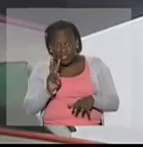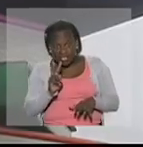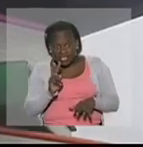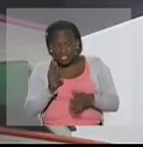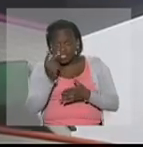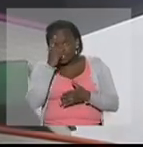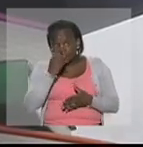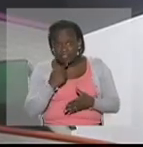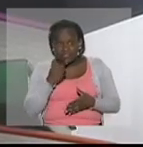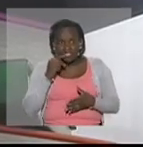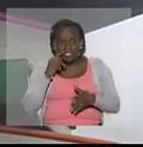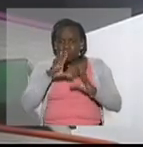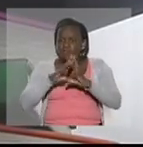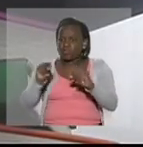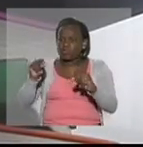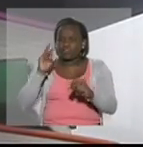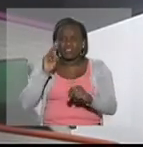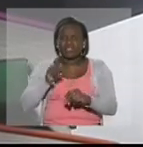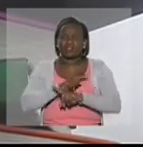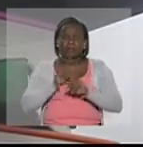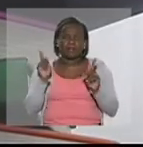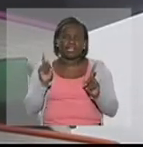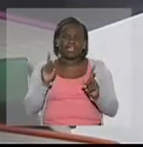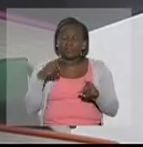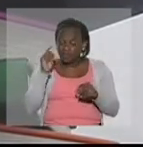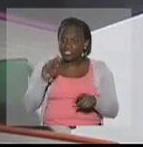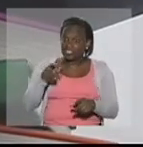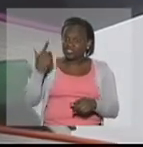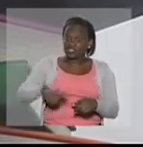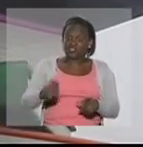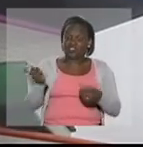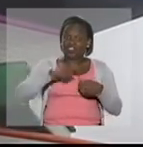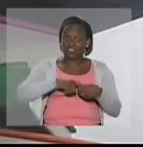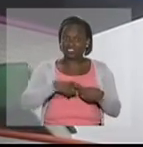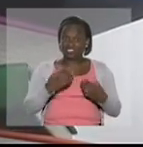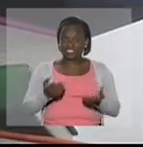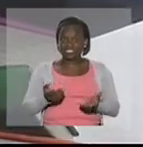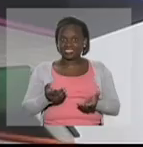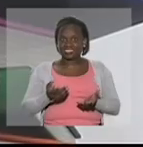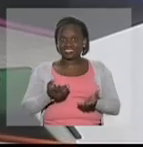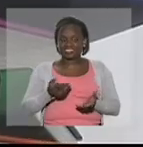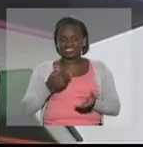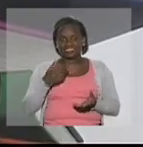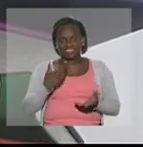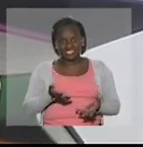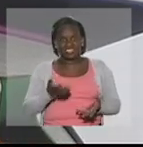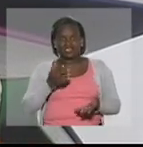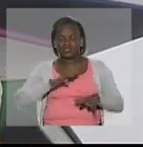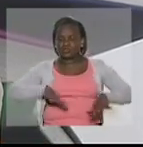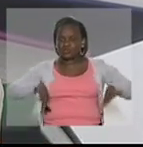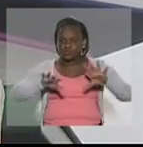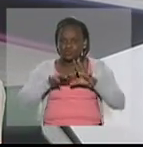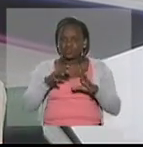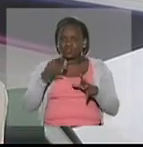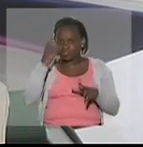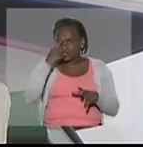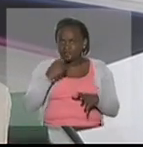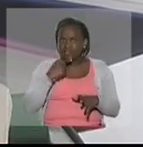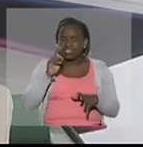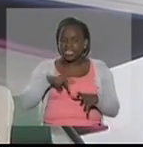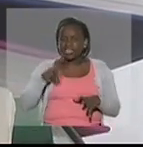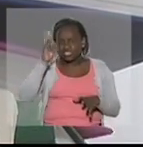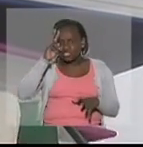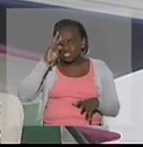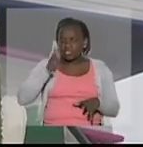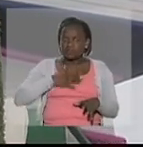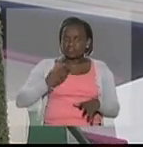vê aquela imagem acha que nunca mais vai ver aquela imagem aquela imagem de repente se aparece de novo e Todas aquelas imagens são as imagens